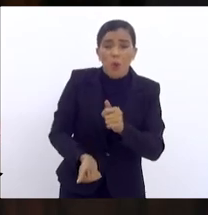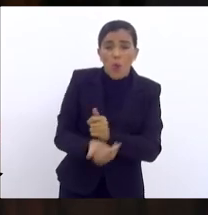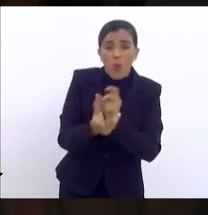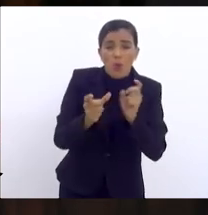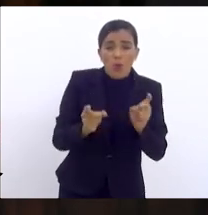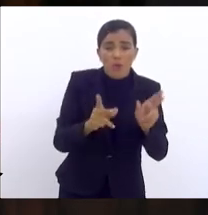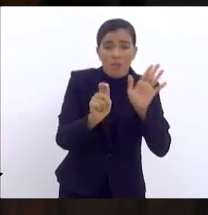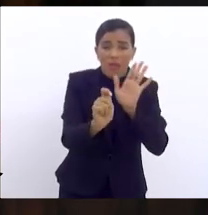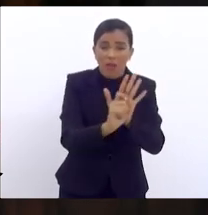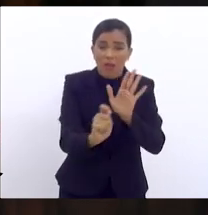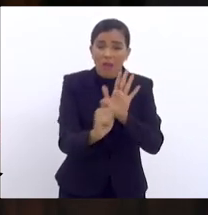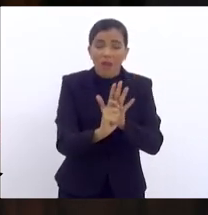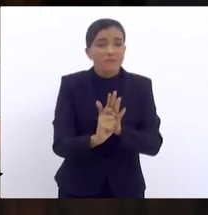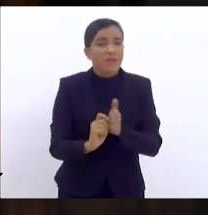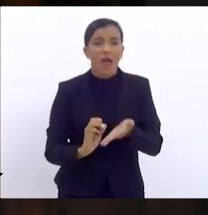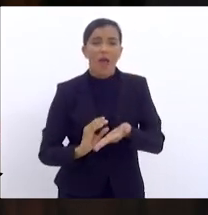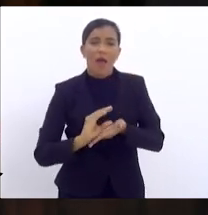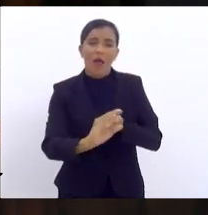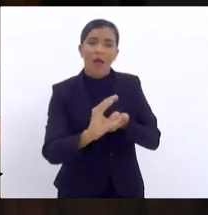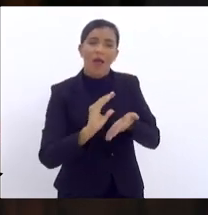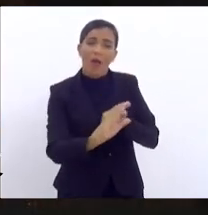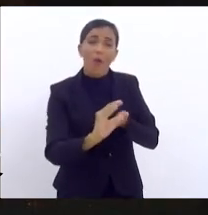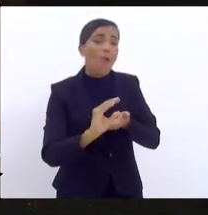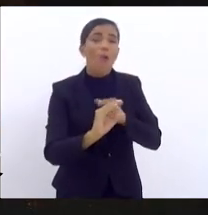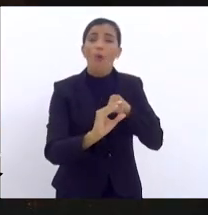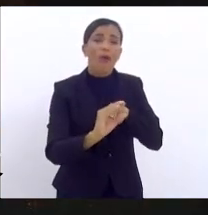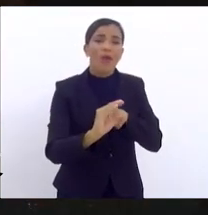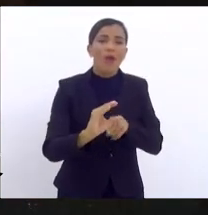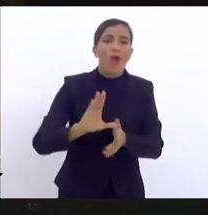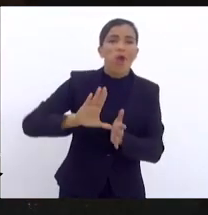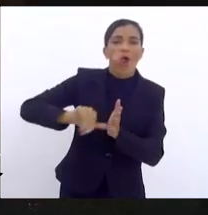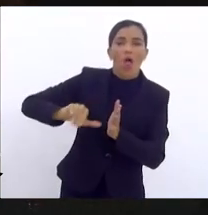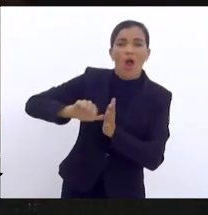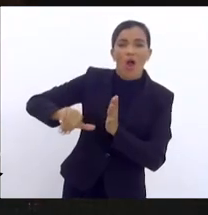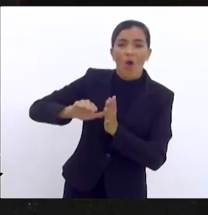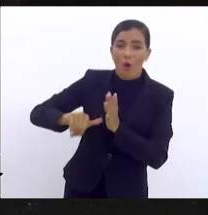drogas tem investido no roubo de cargas